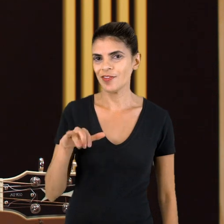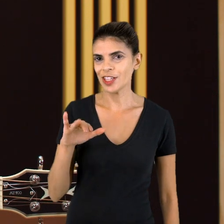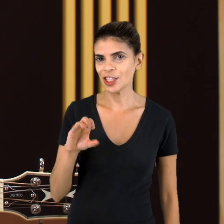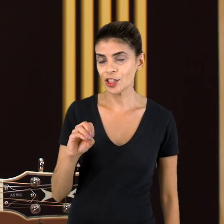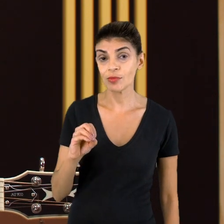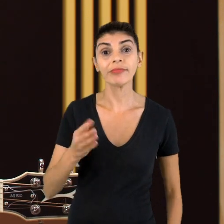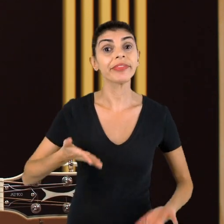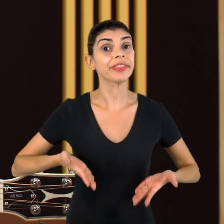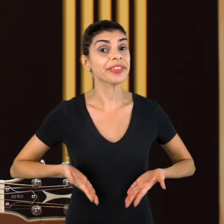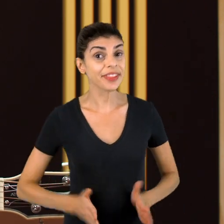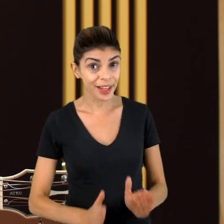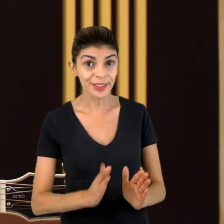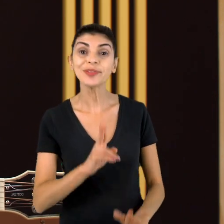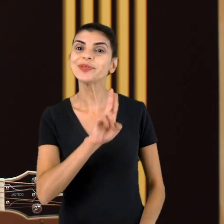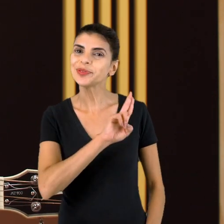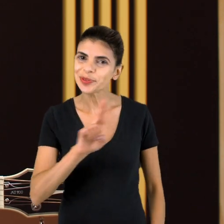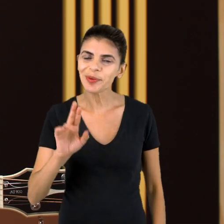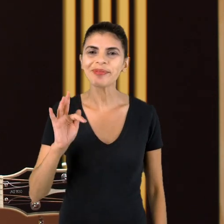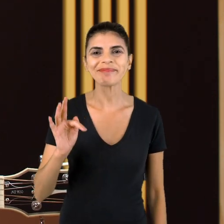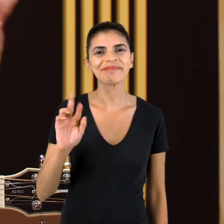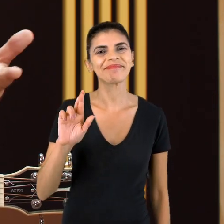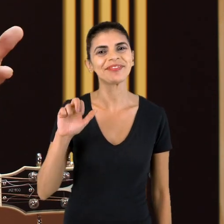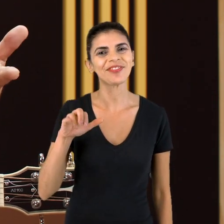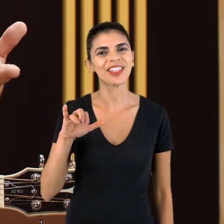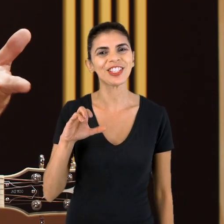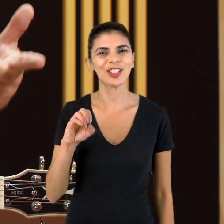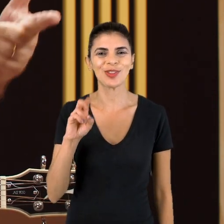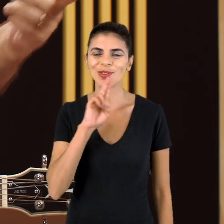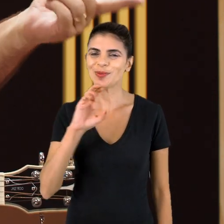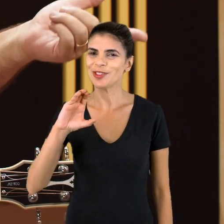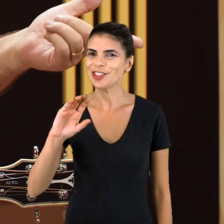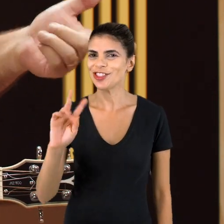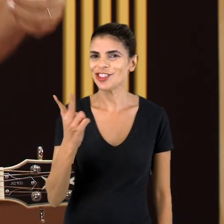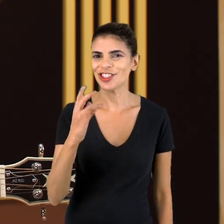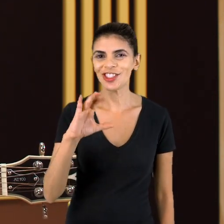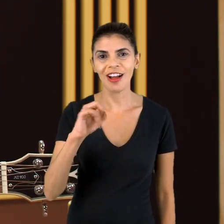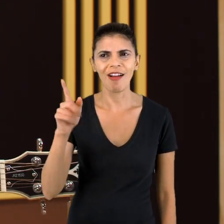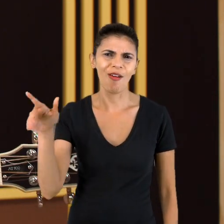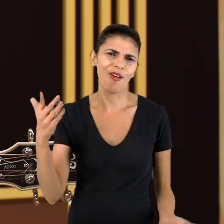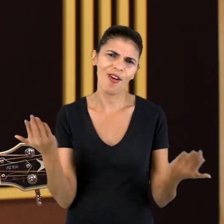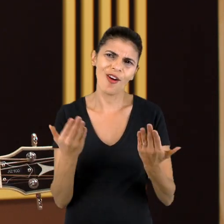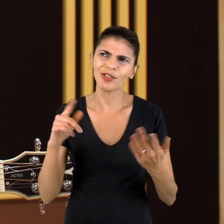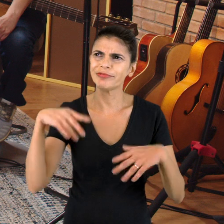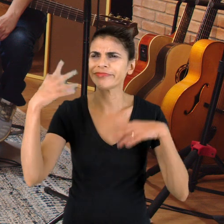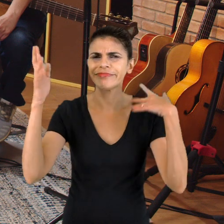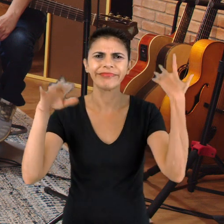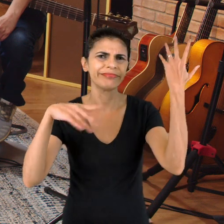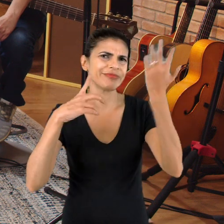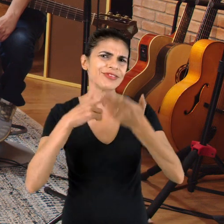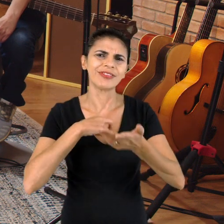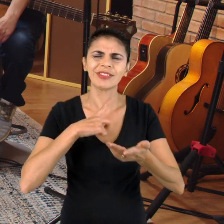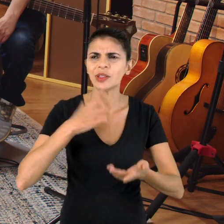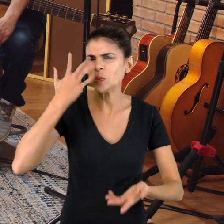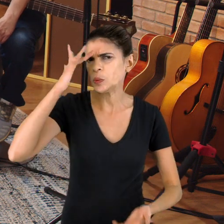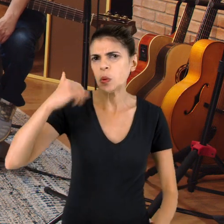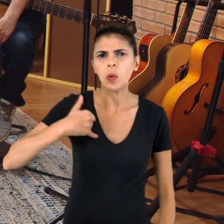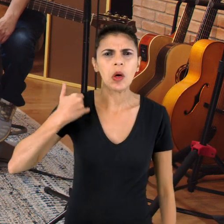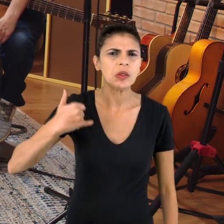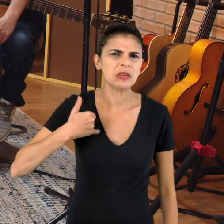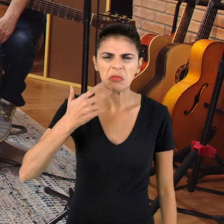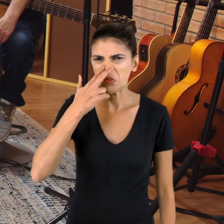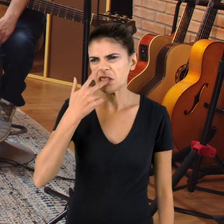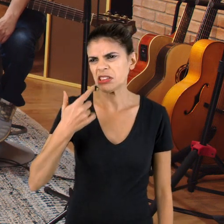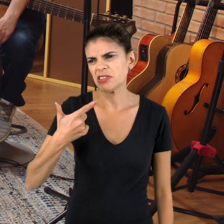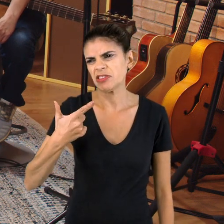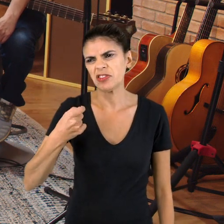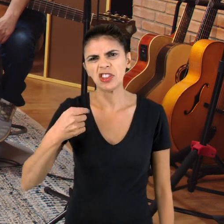música. E o filho da Cássia nasceu e chama Francisco. O Chicão. Chicão. Hoje tá, sei lá, o Chicão hoje tá com sei lá quantos anos,